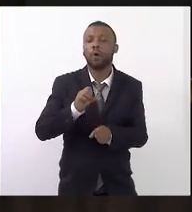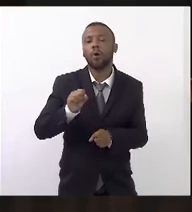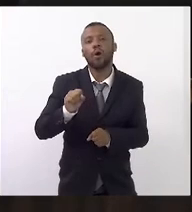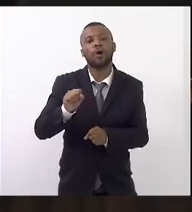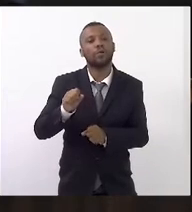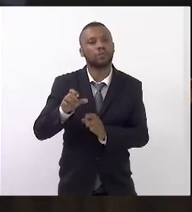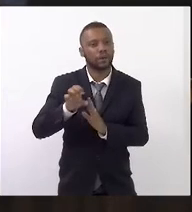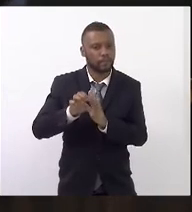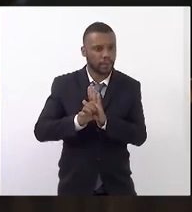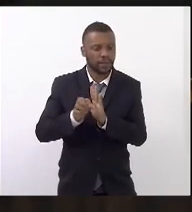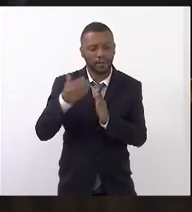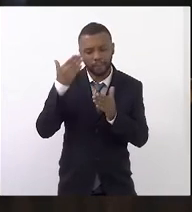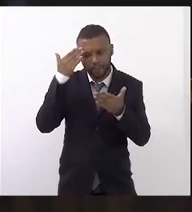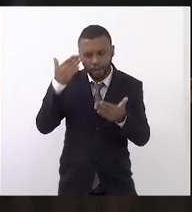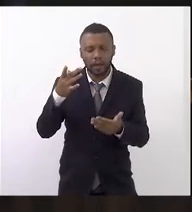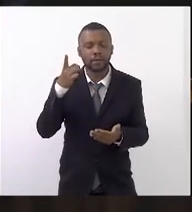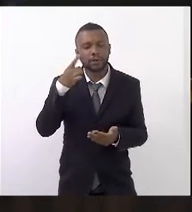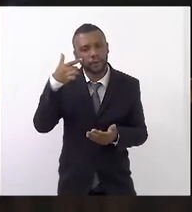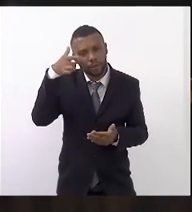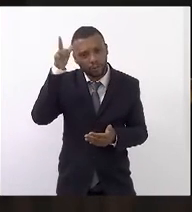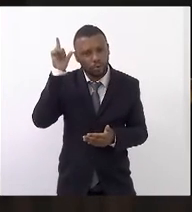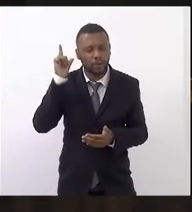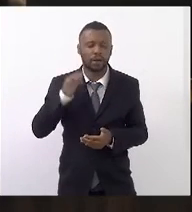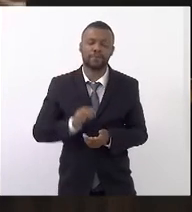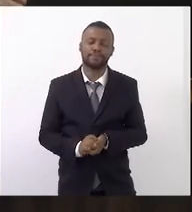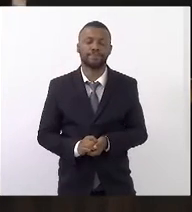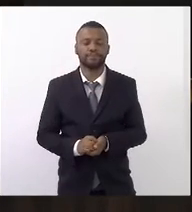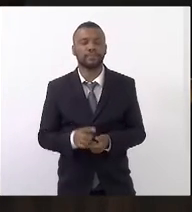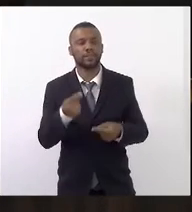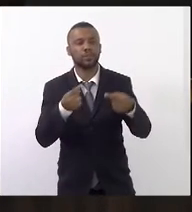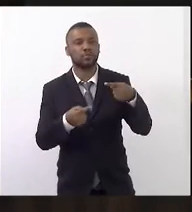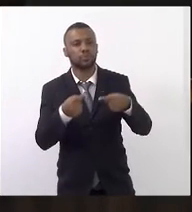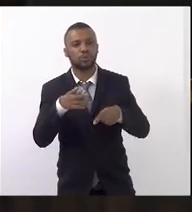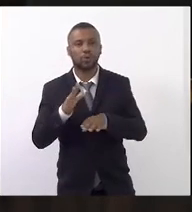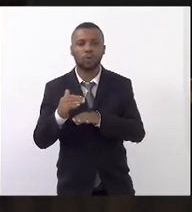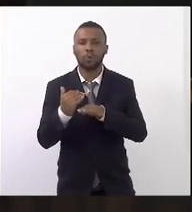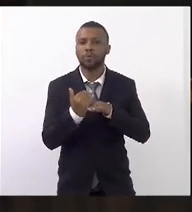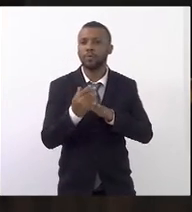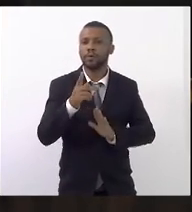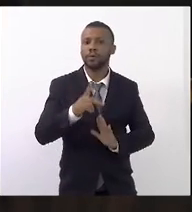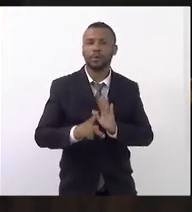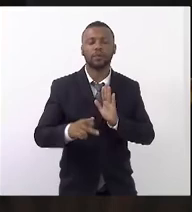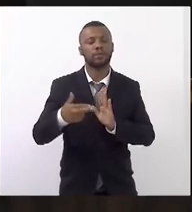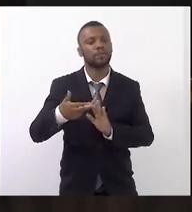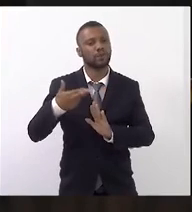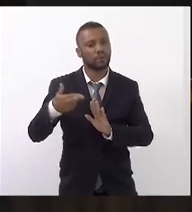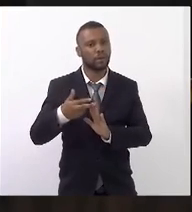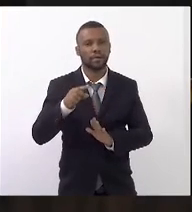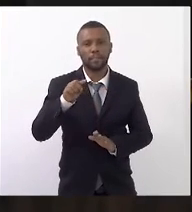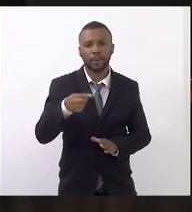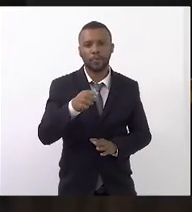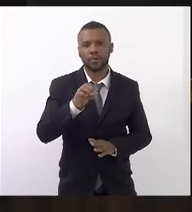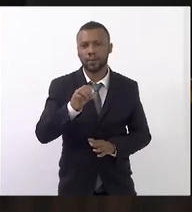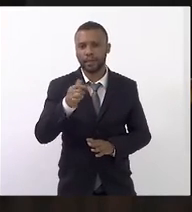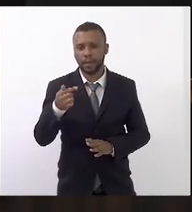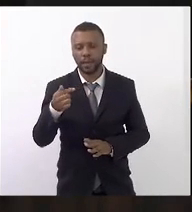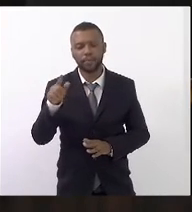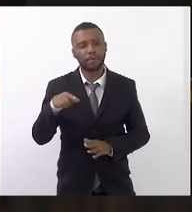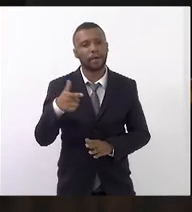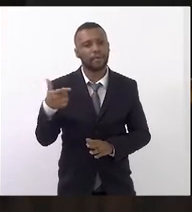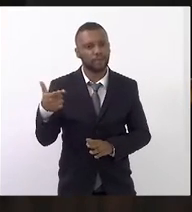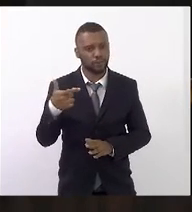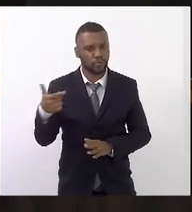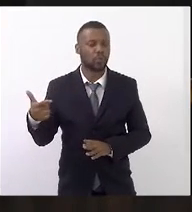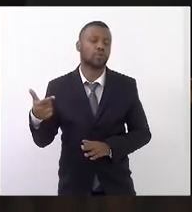Obrigado, deputado Luiz Paulo. Em discussão única, projeto de resolução 1007 de 22, de autoria do